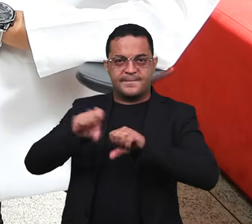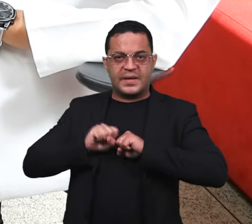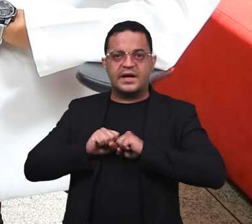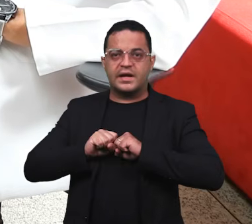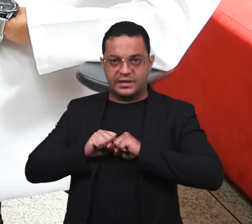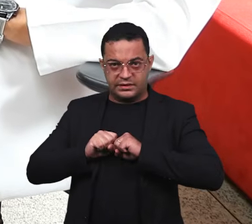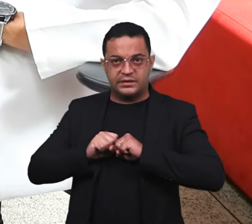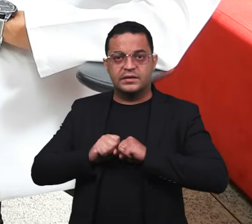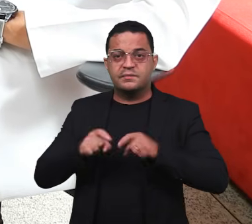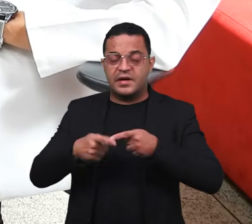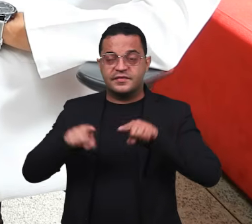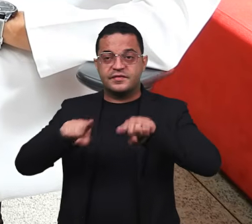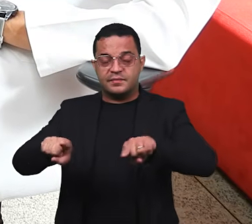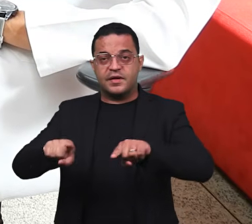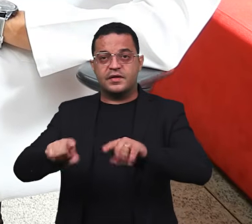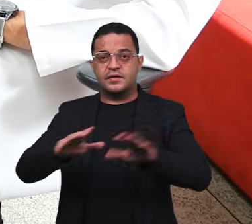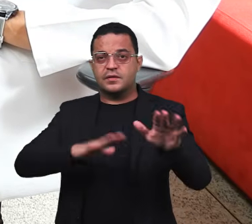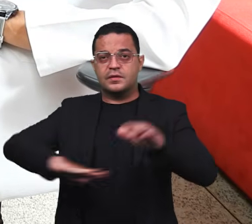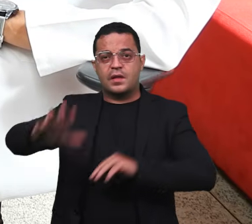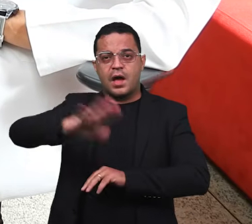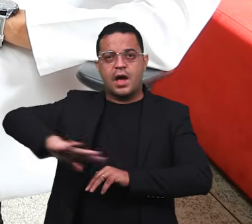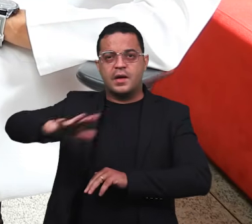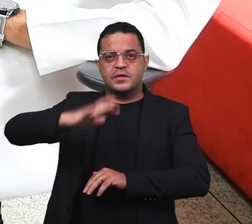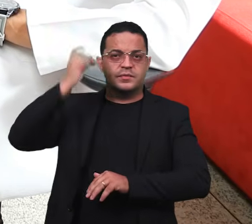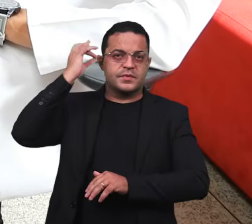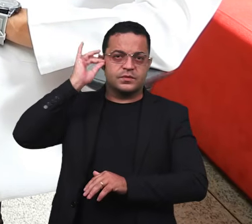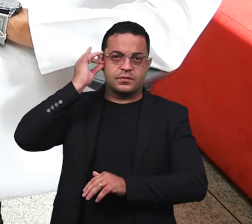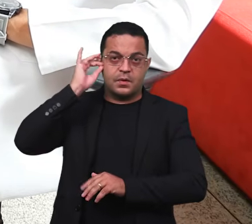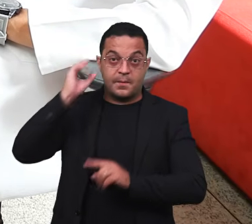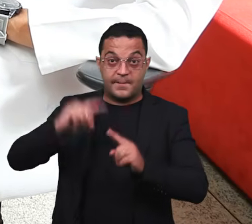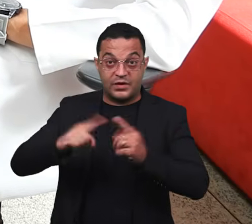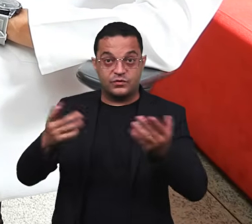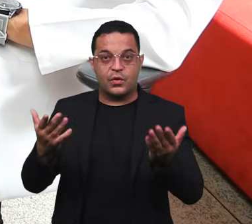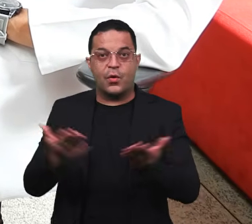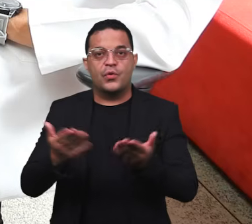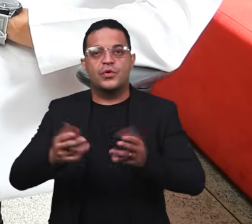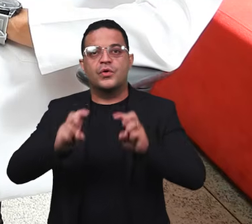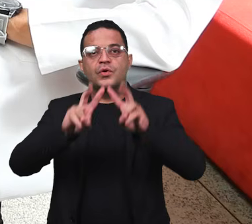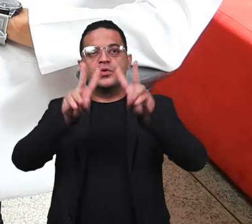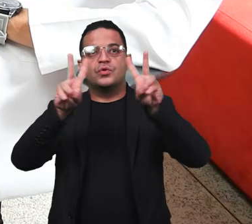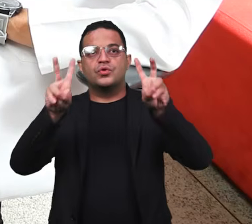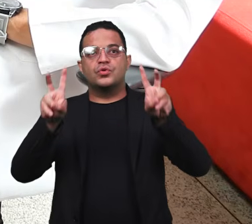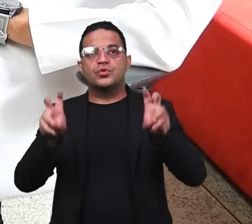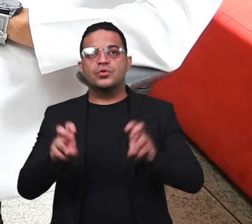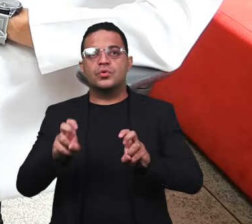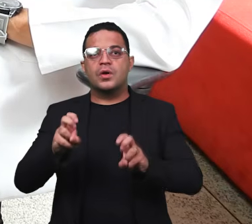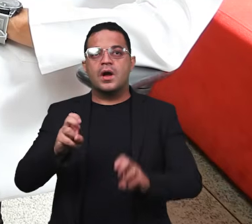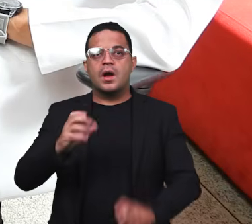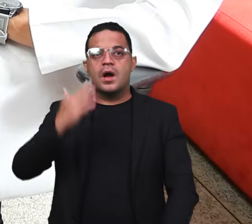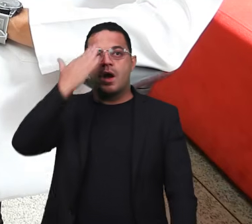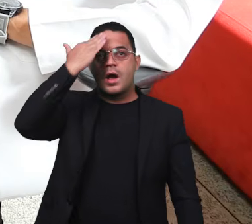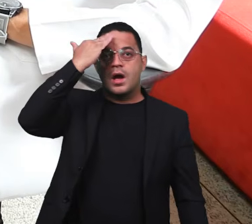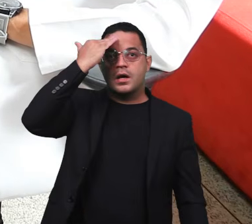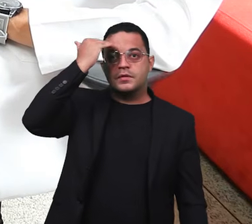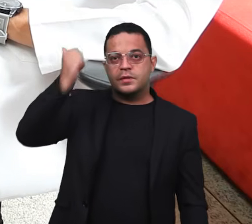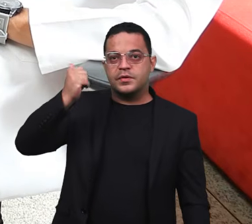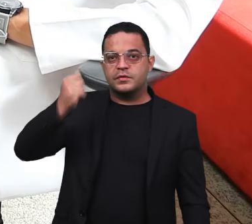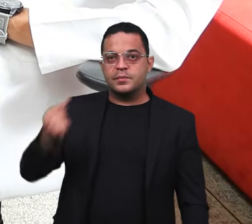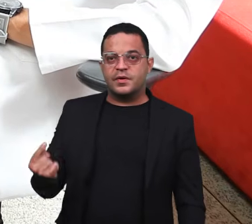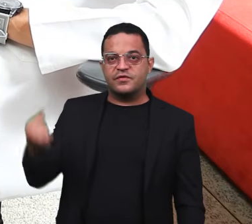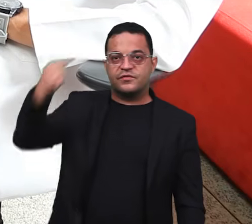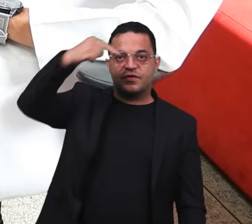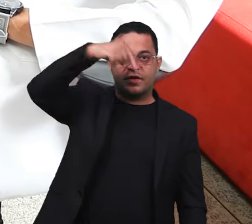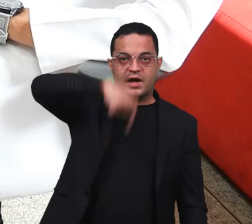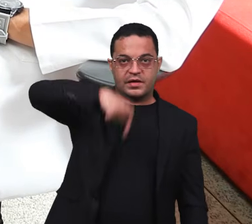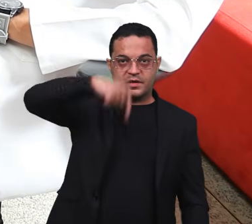um pouquinho espiritual também. E hoje, o nosso tema é a sabedoria ao subir ao